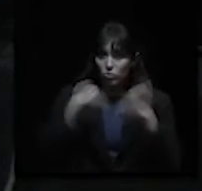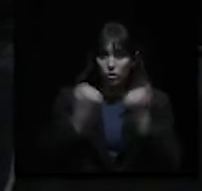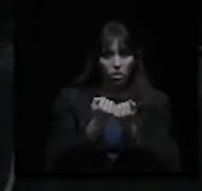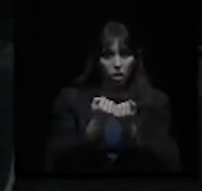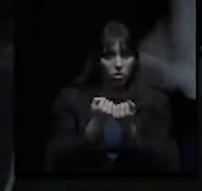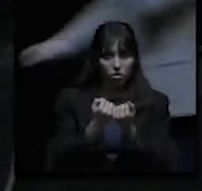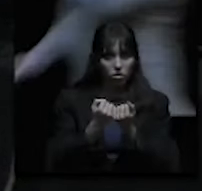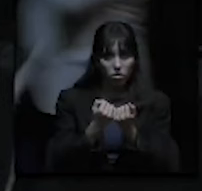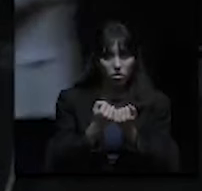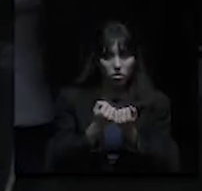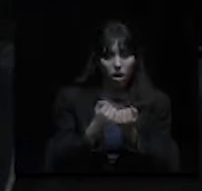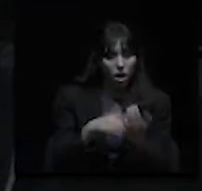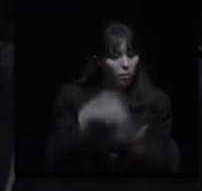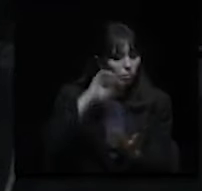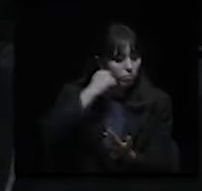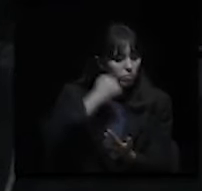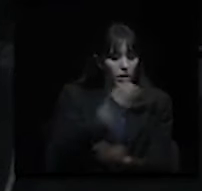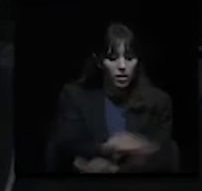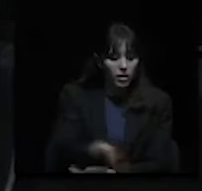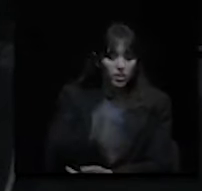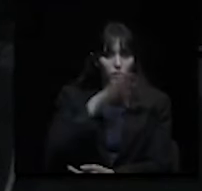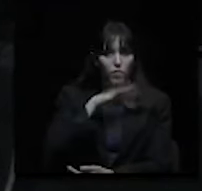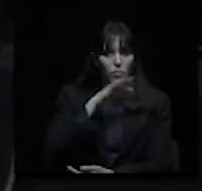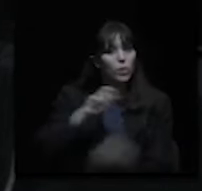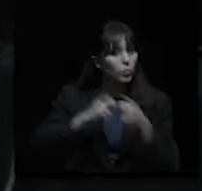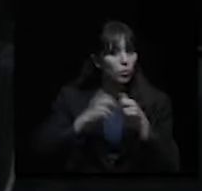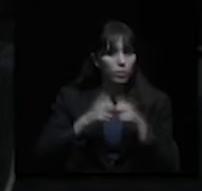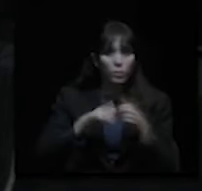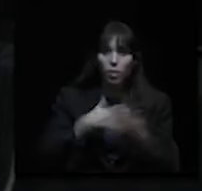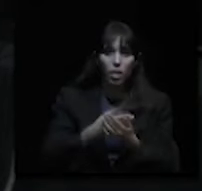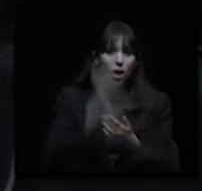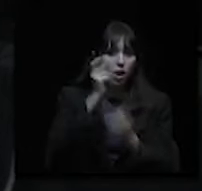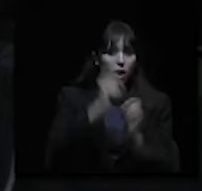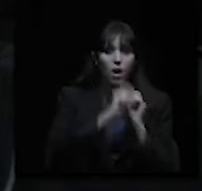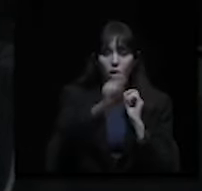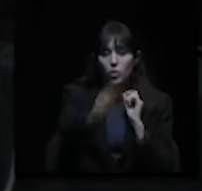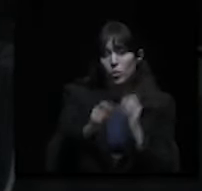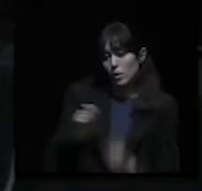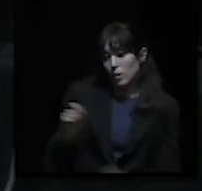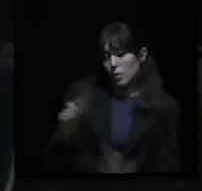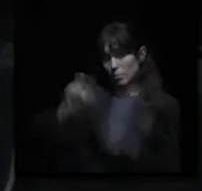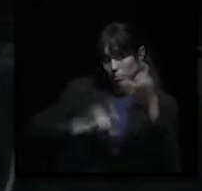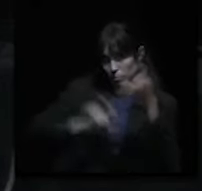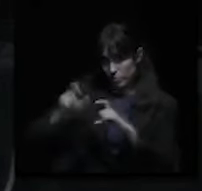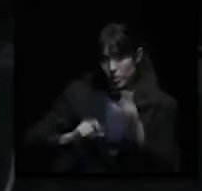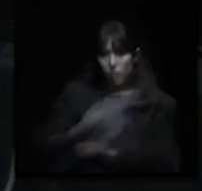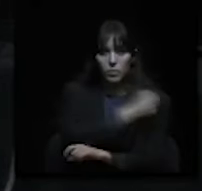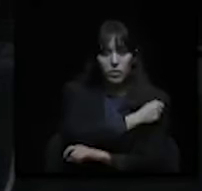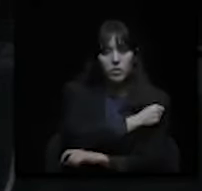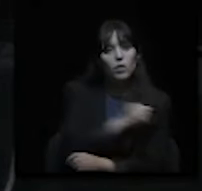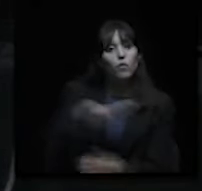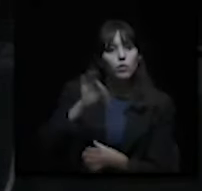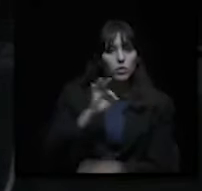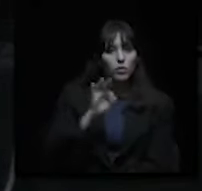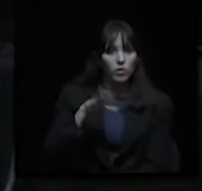às famílias e às crianças com consequências que vão perdurar décadas. Segundo o Barómetro da Habitação, da Fundação Francisco Manuel dos Santos, mais de um